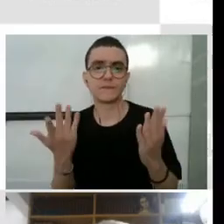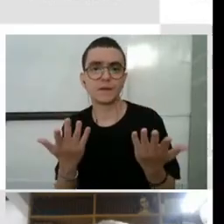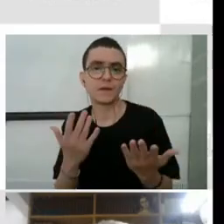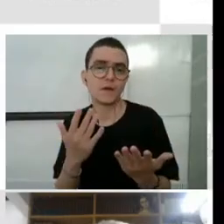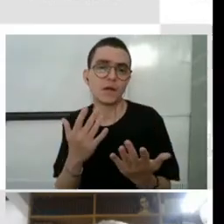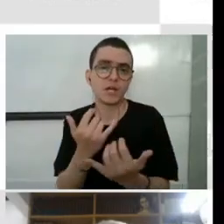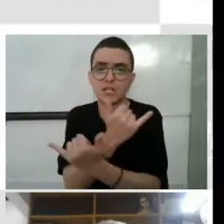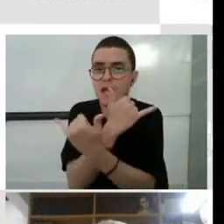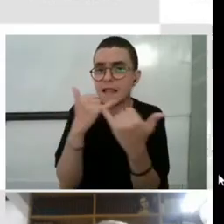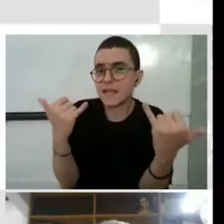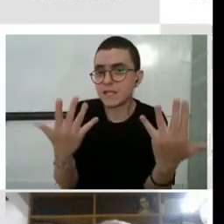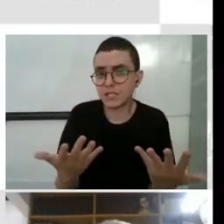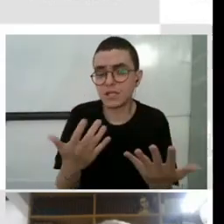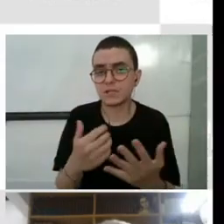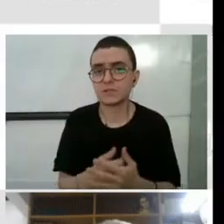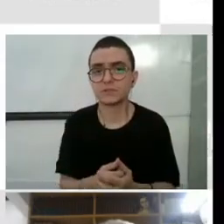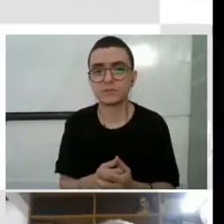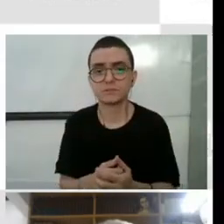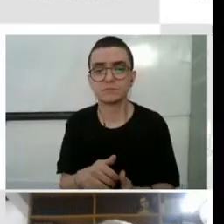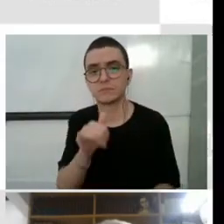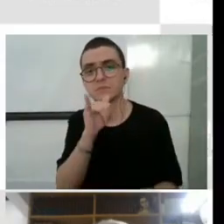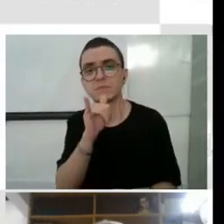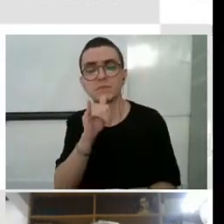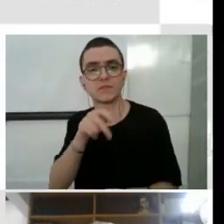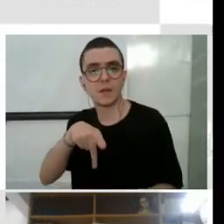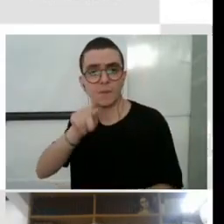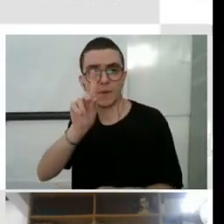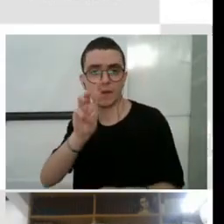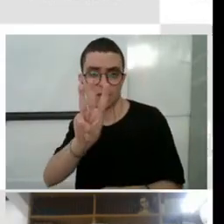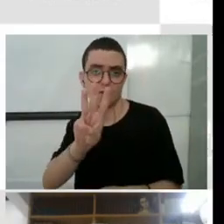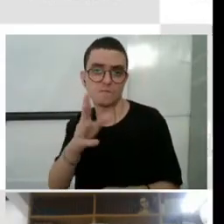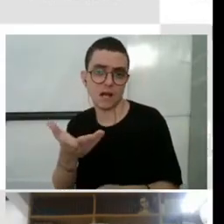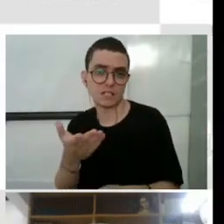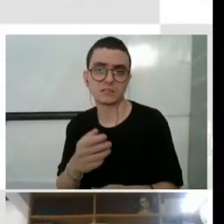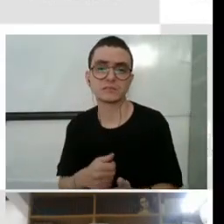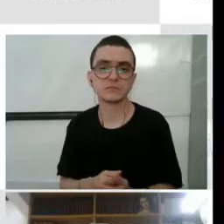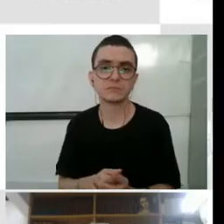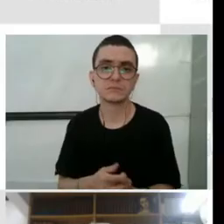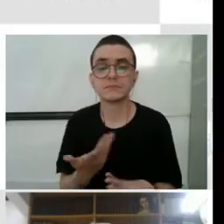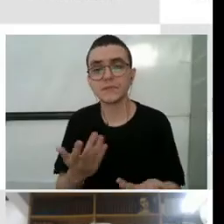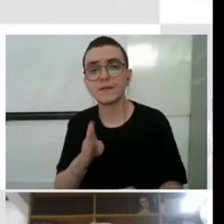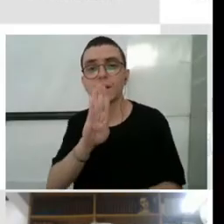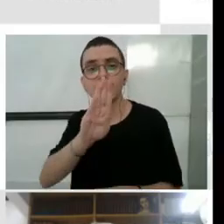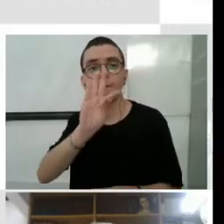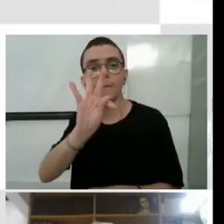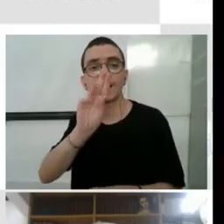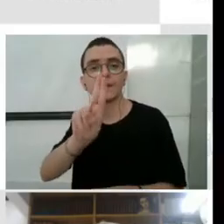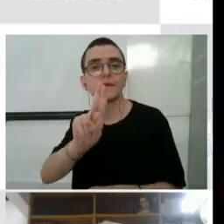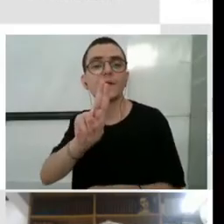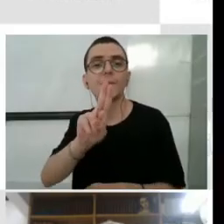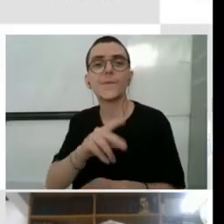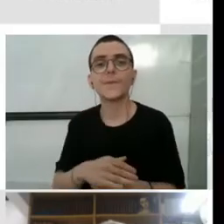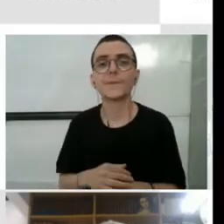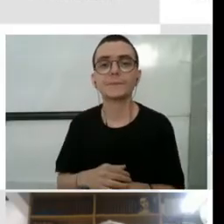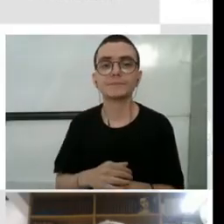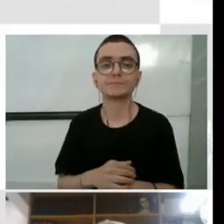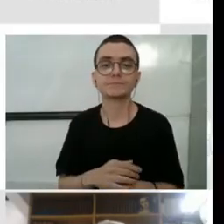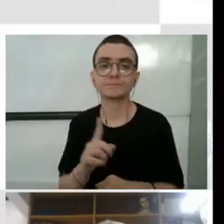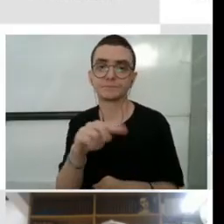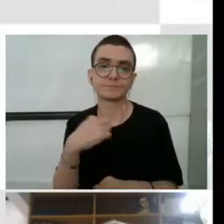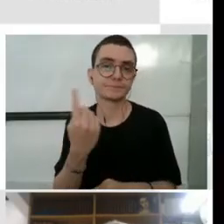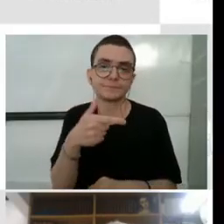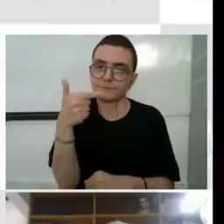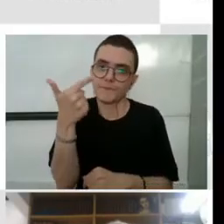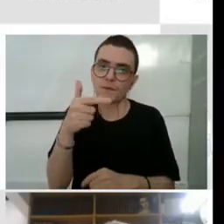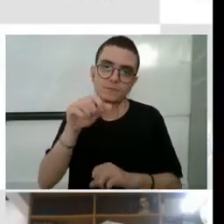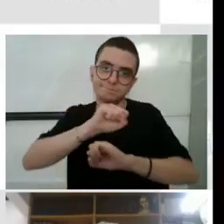que quer que seja, né? E baseados, então, nos BTUs, né? O British Thermal Units, né? Os BTUs, nós não temos